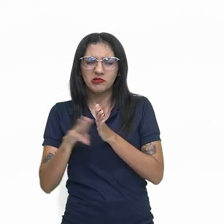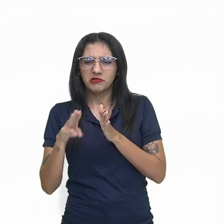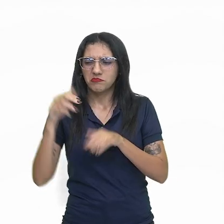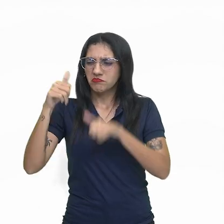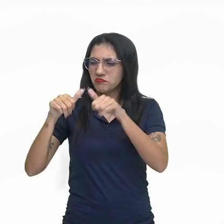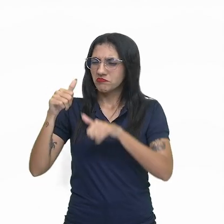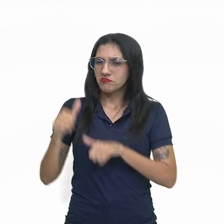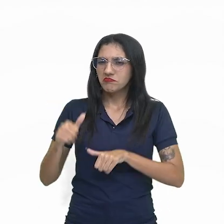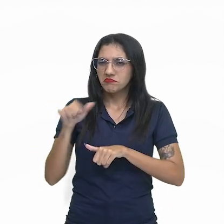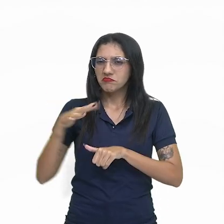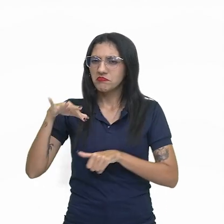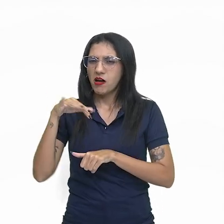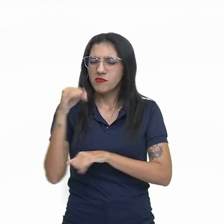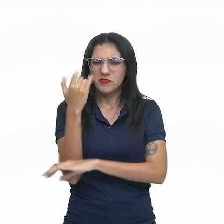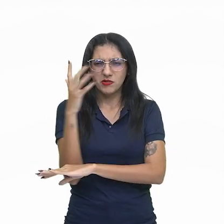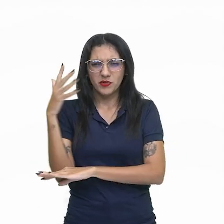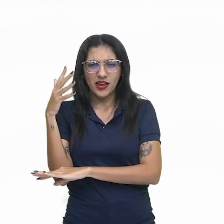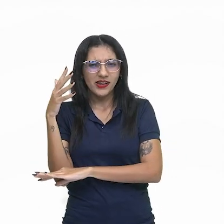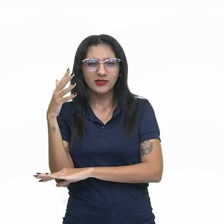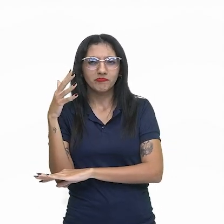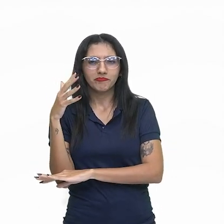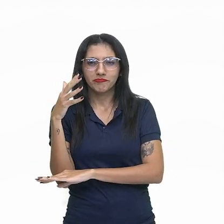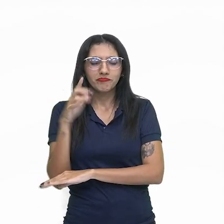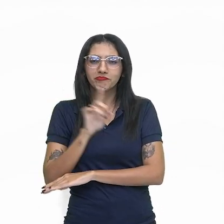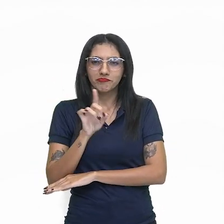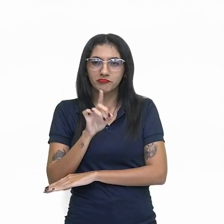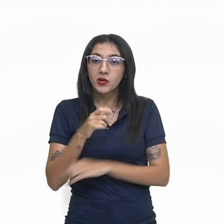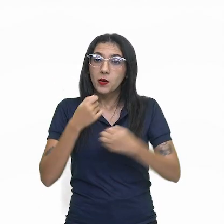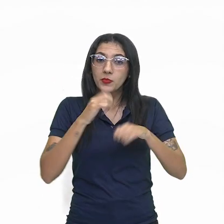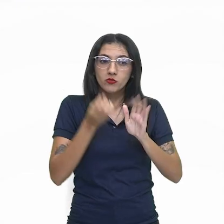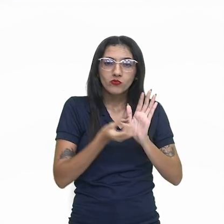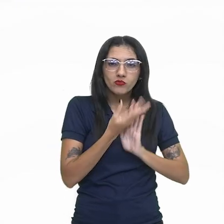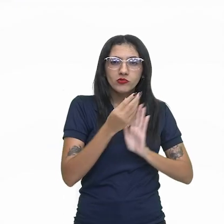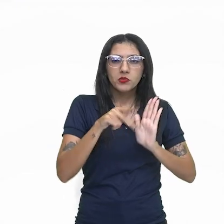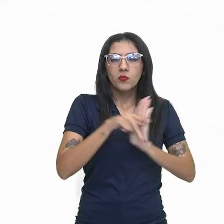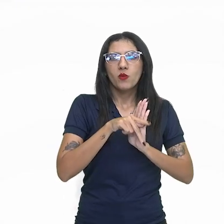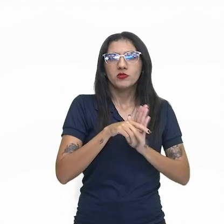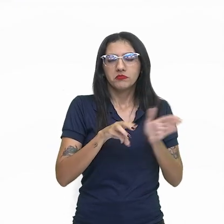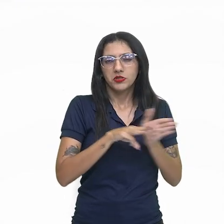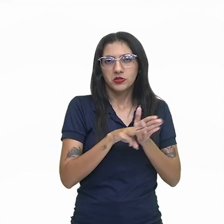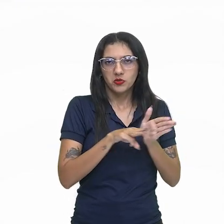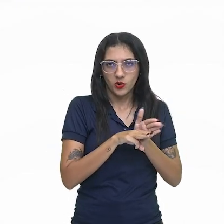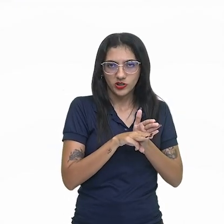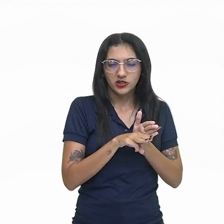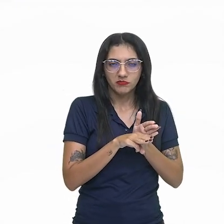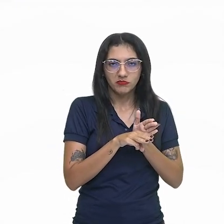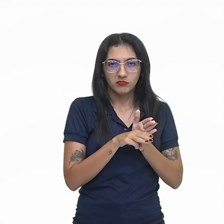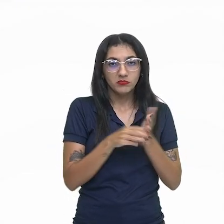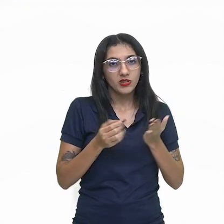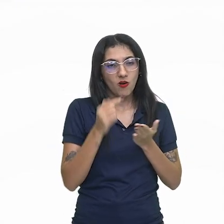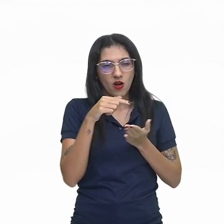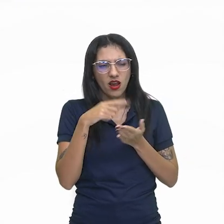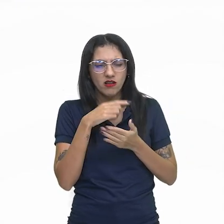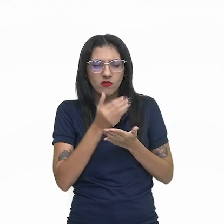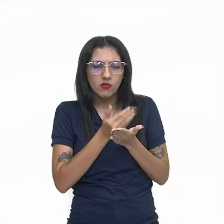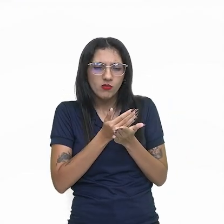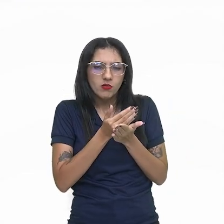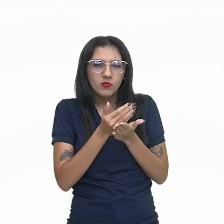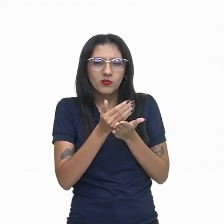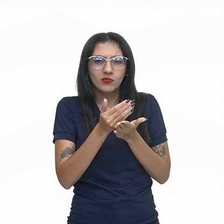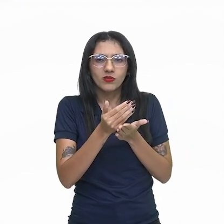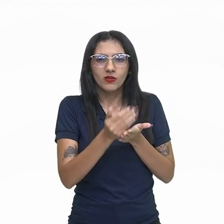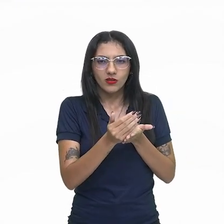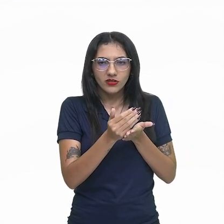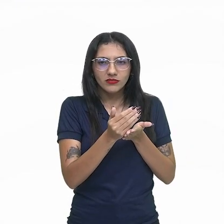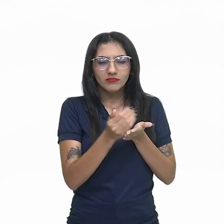para estudar as ciências da natureza. É preciso a gente criar os nossos próprios métodos. E ele vai, então, dar esses passos, esses